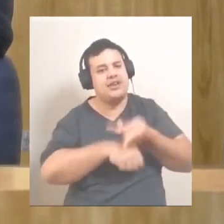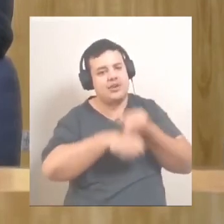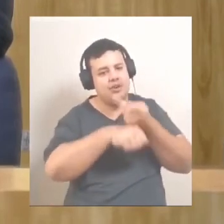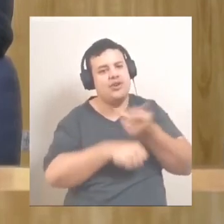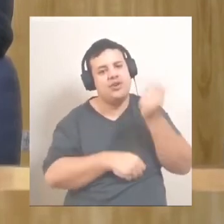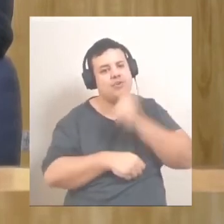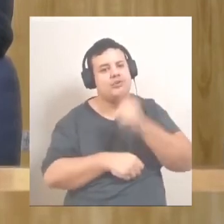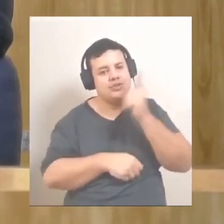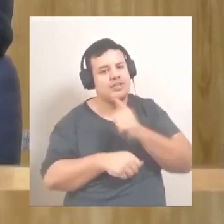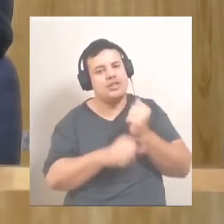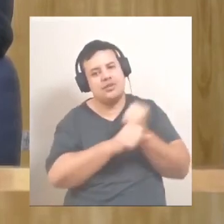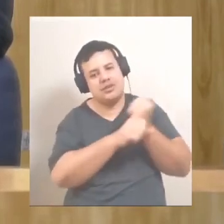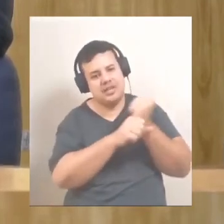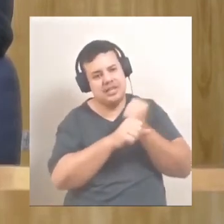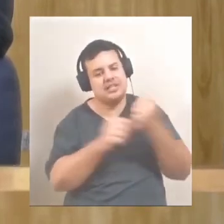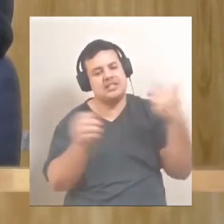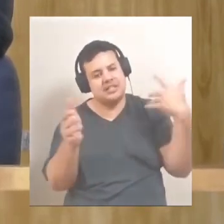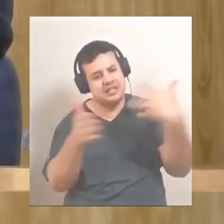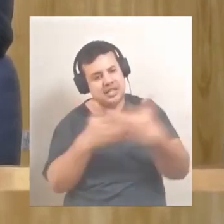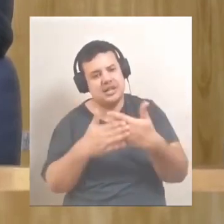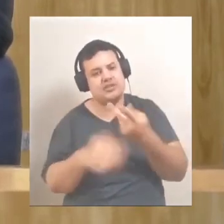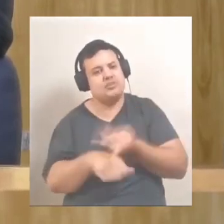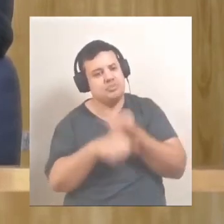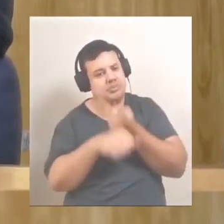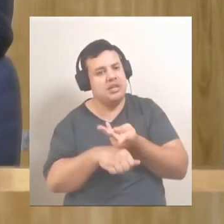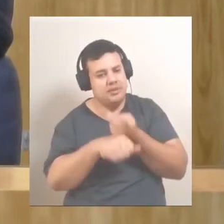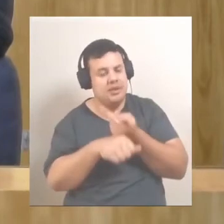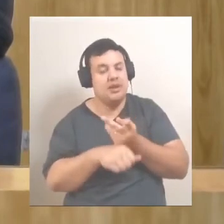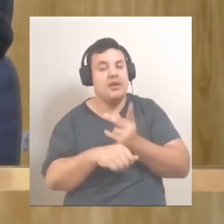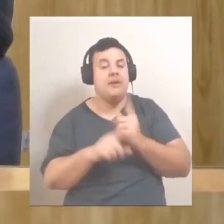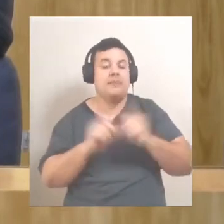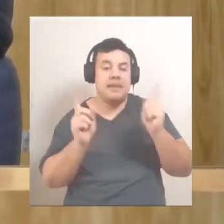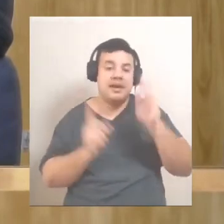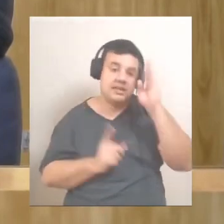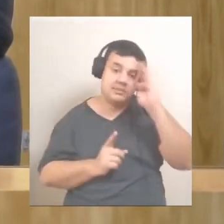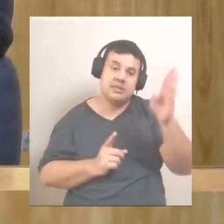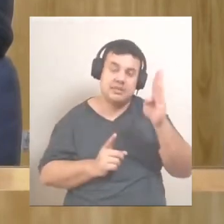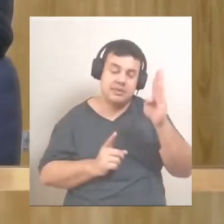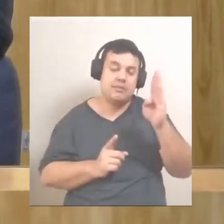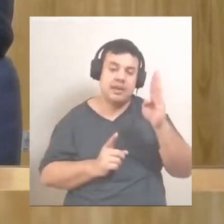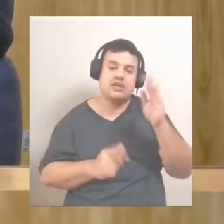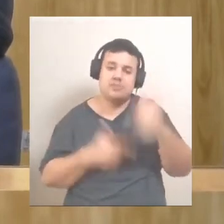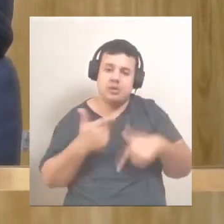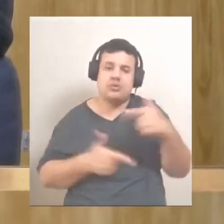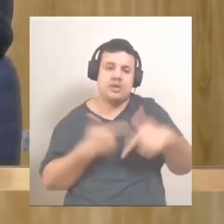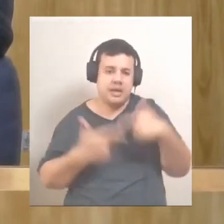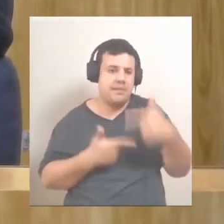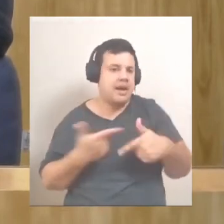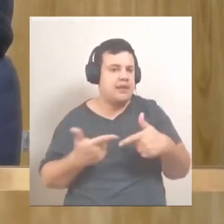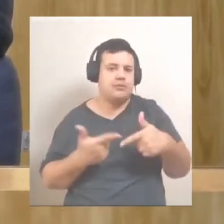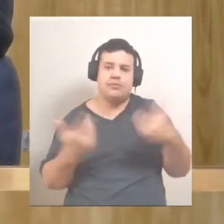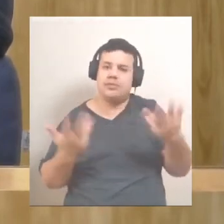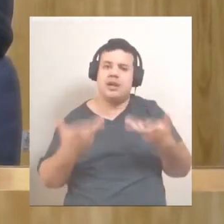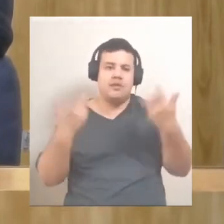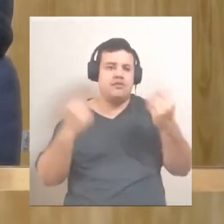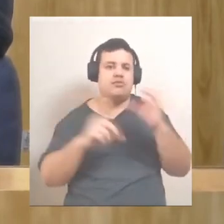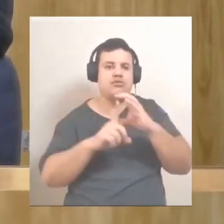longo da vida, as premiações, mas, acima de tudo, pelo imenso trabalho comunitário que vocês